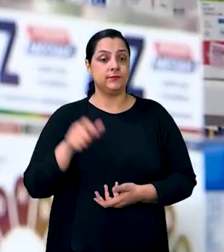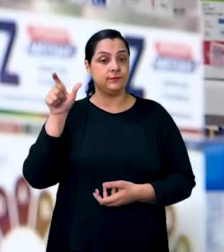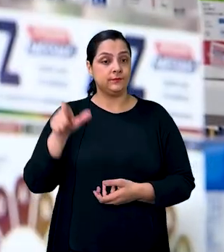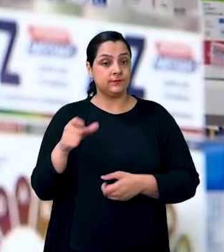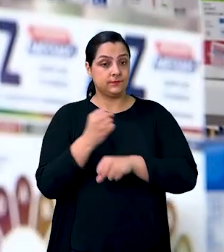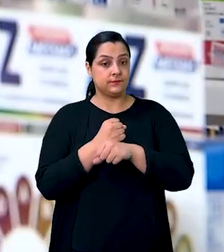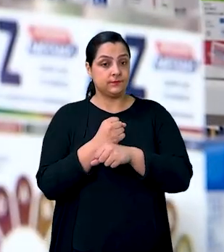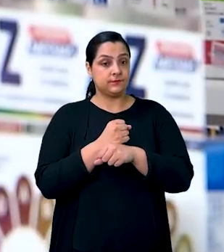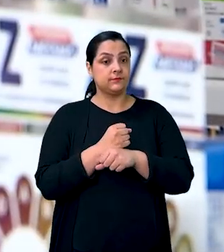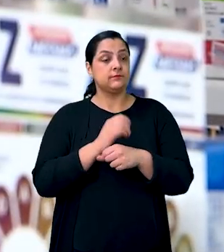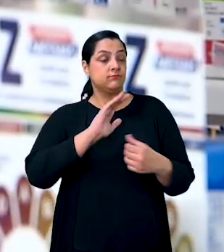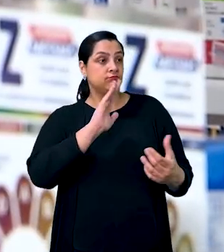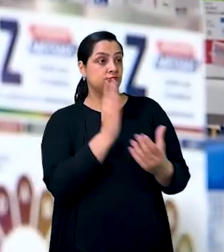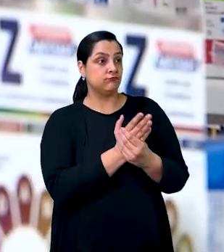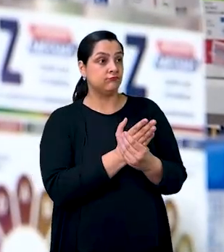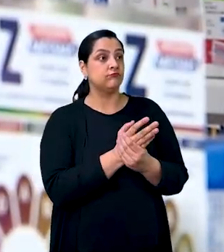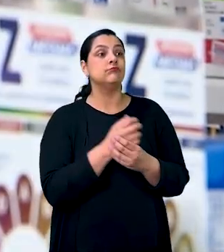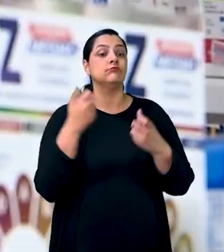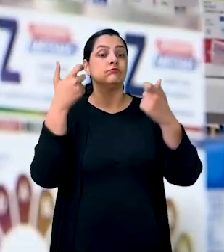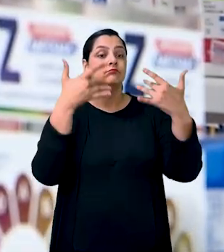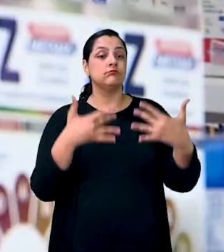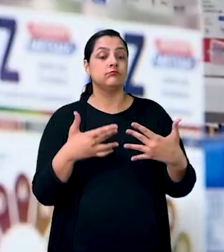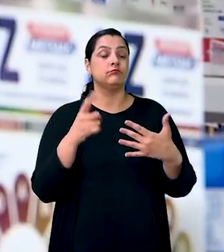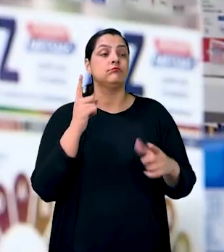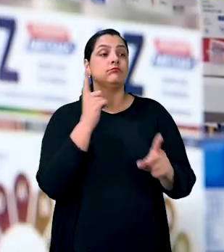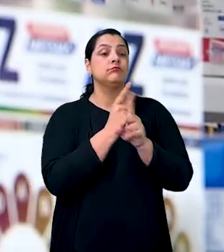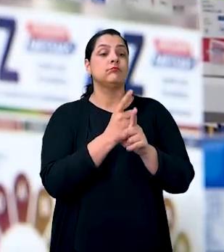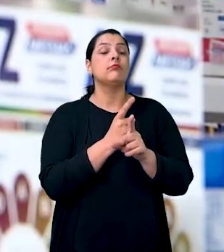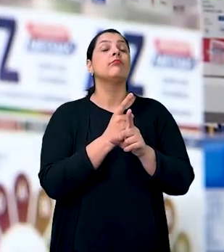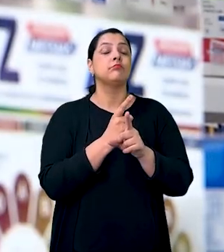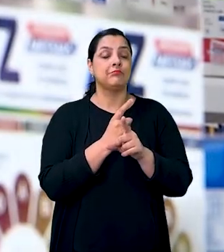A balconista contou na ação trabalhista